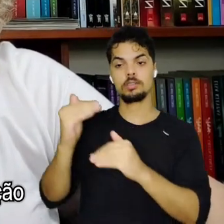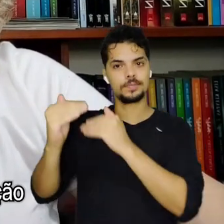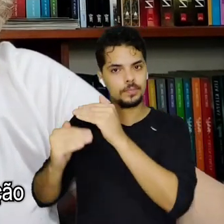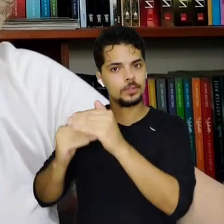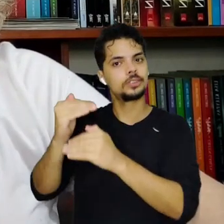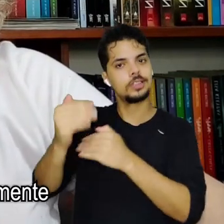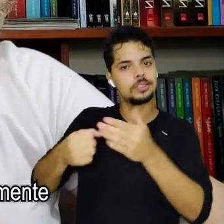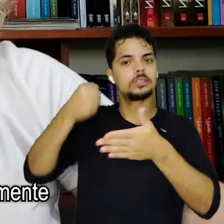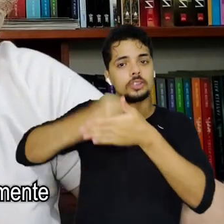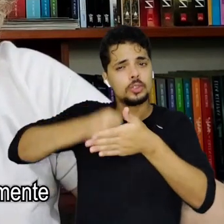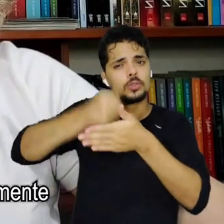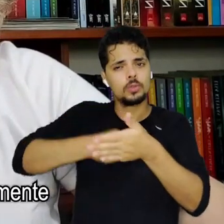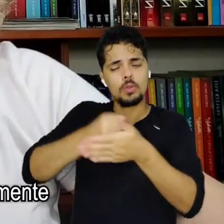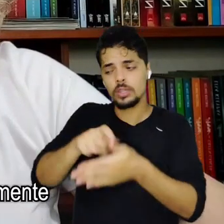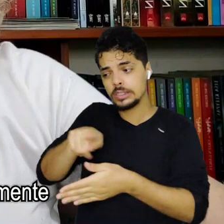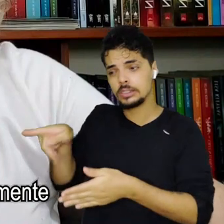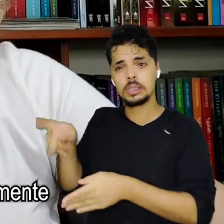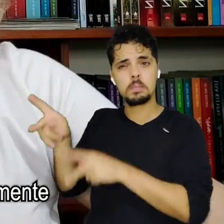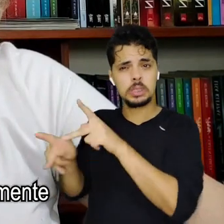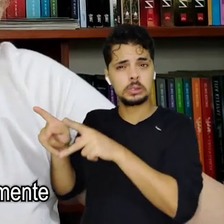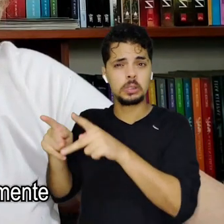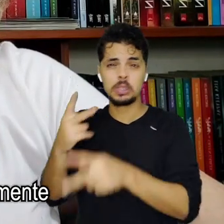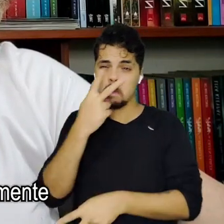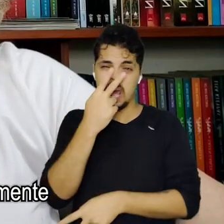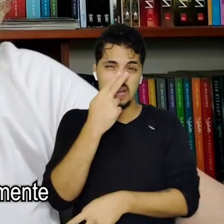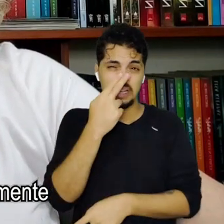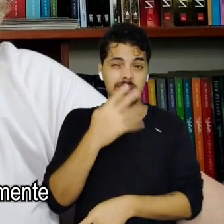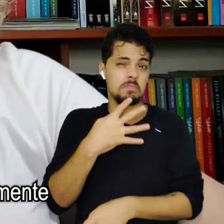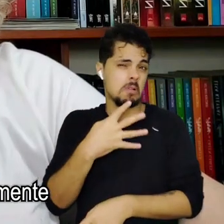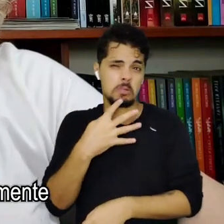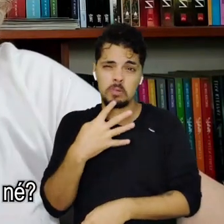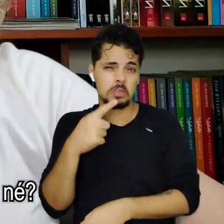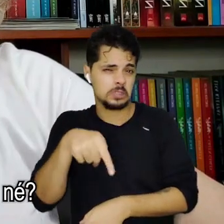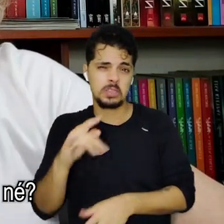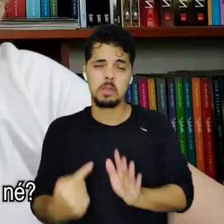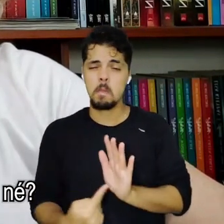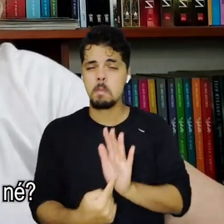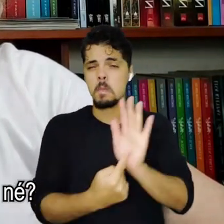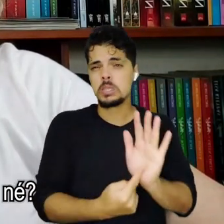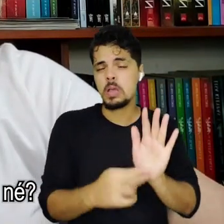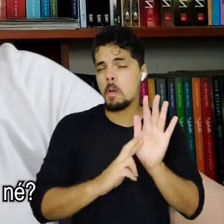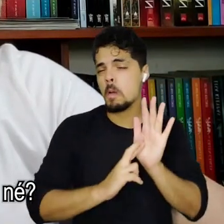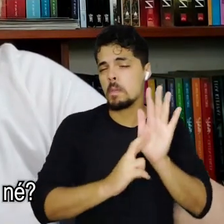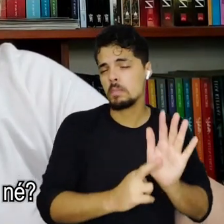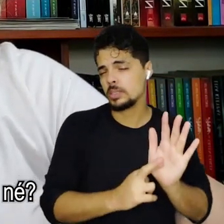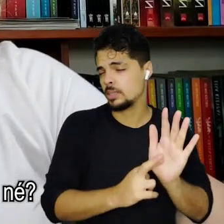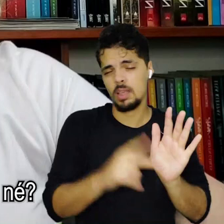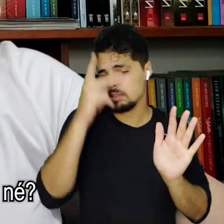dessa população que não teve sua visualidade representada oficialmente naquele momento da